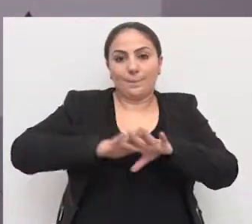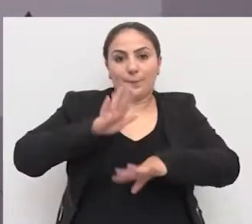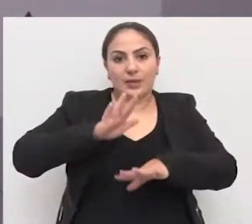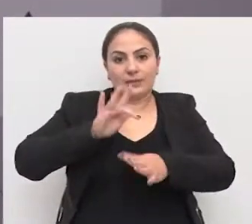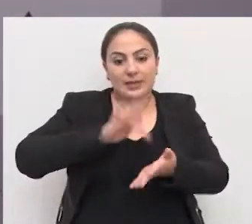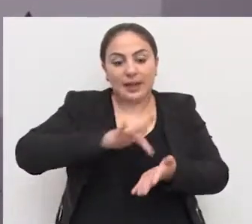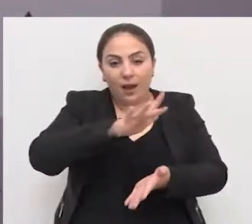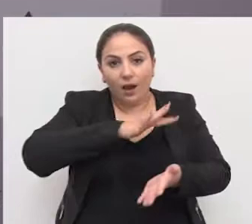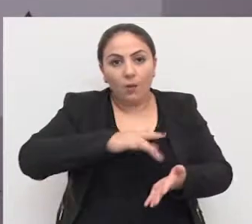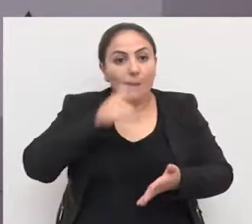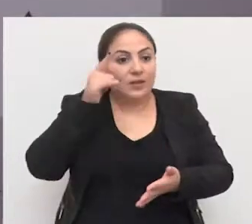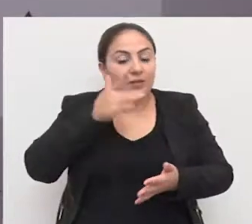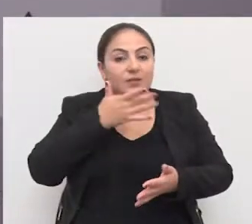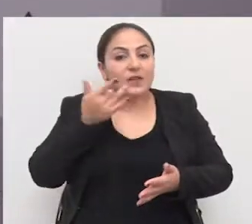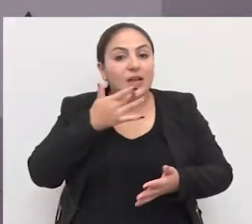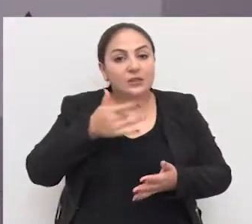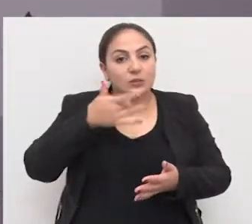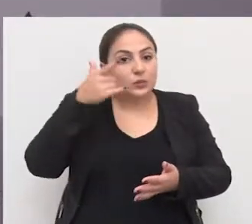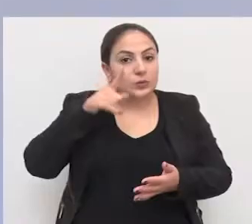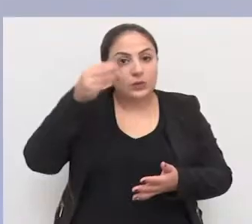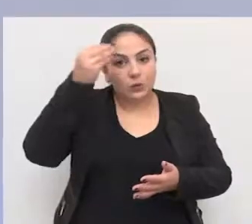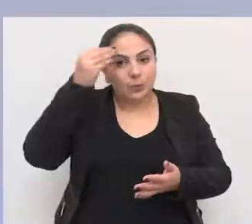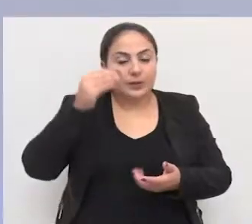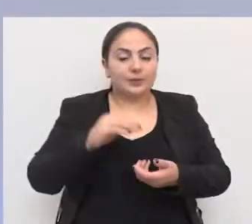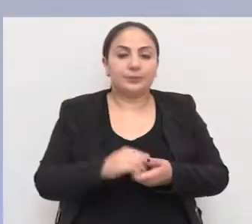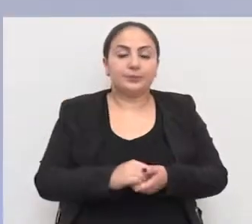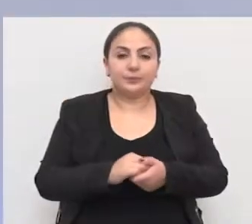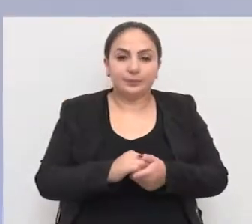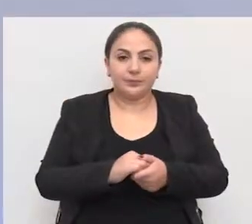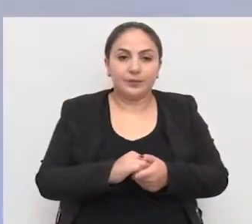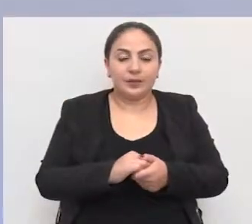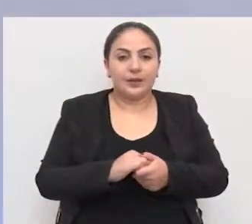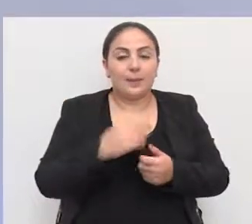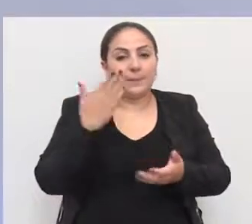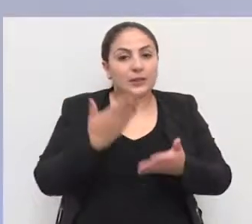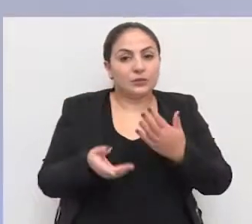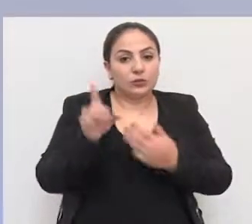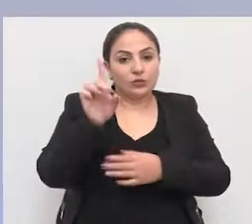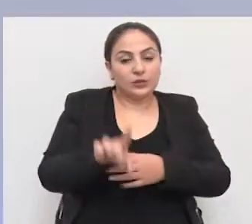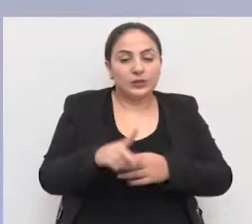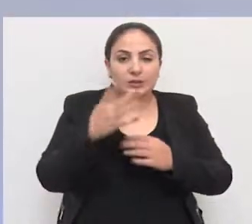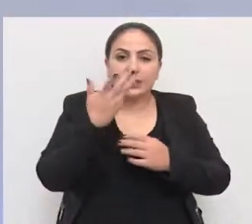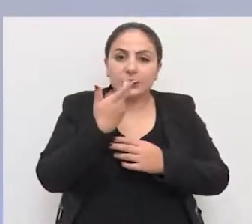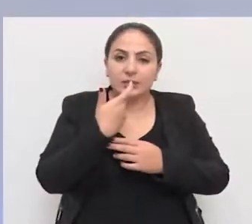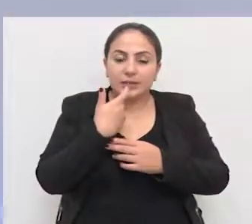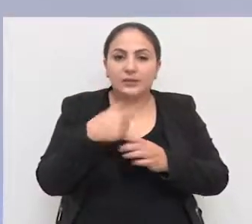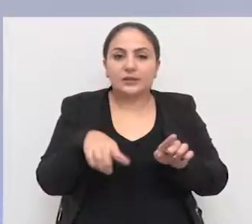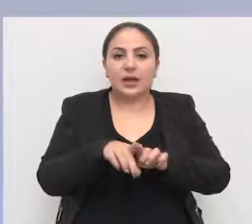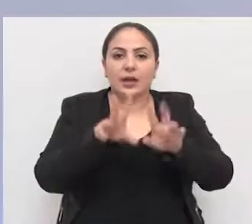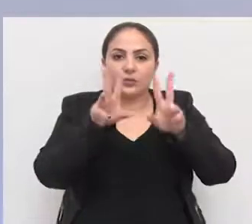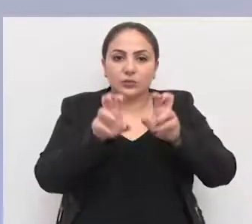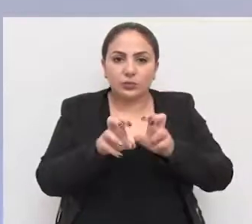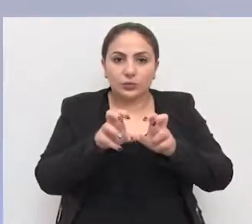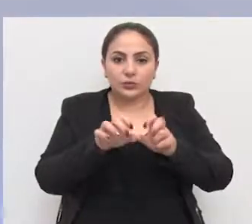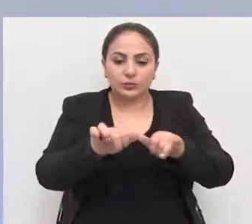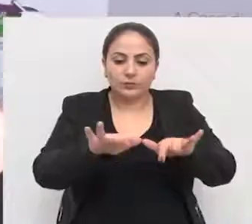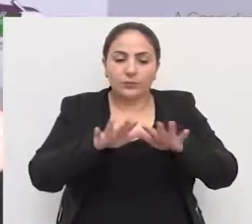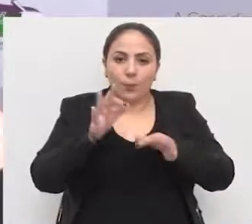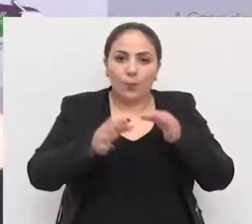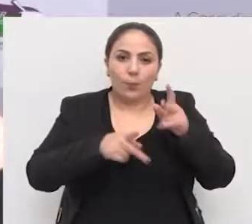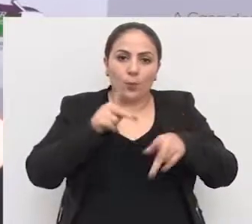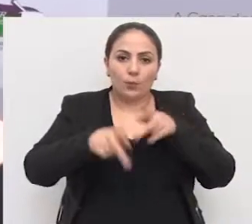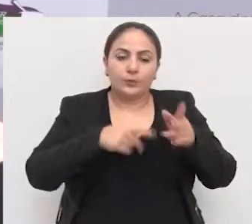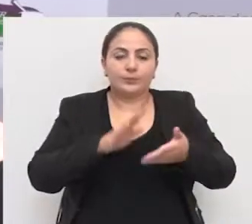ele mais factível de ser compreendido pelo cidadão. Violação dos direitos da criança pauta a Tribuna Popular.